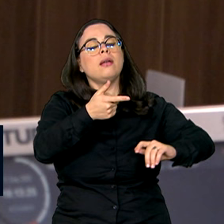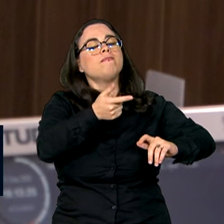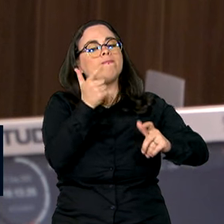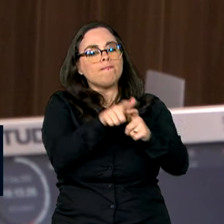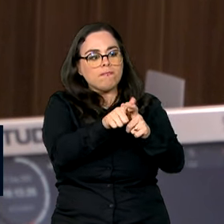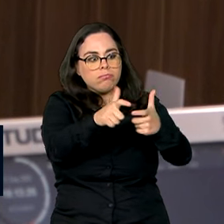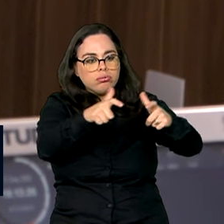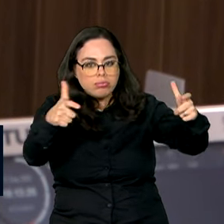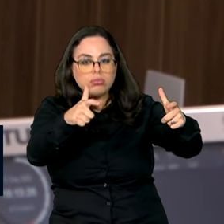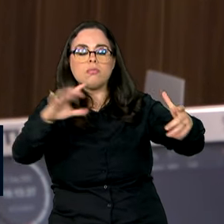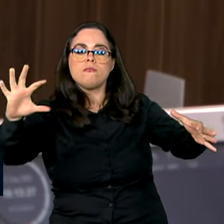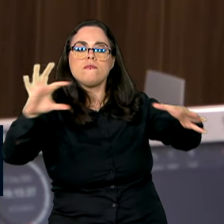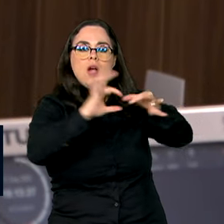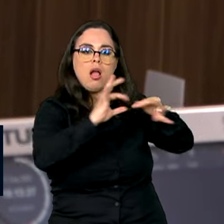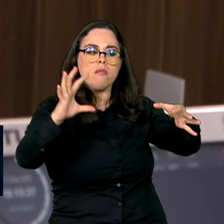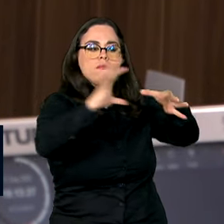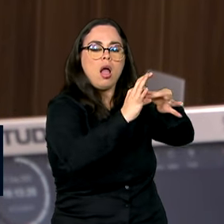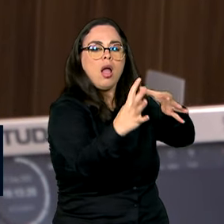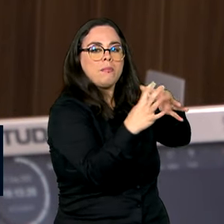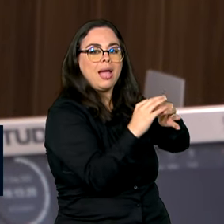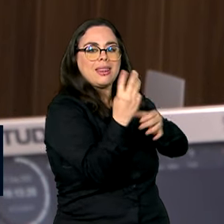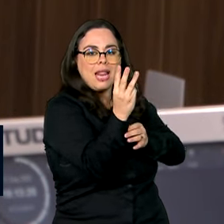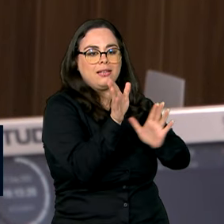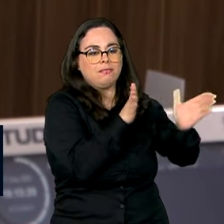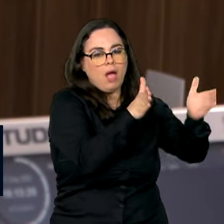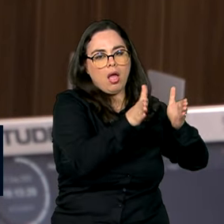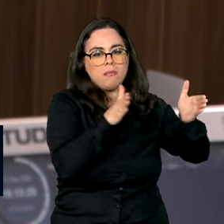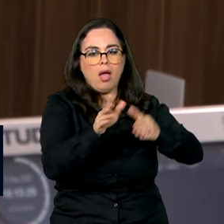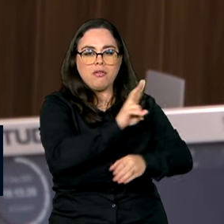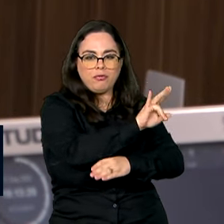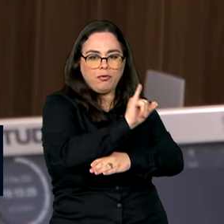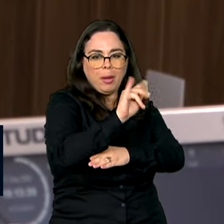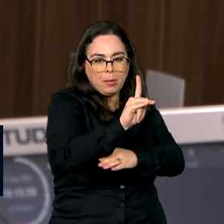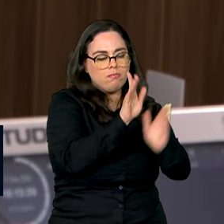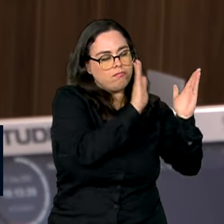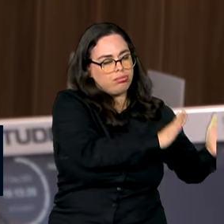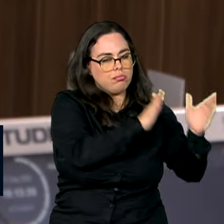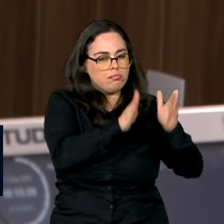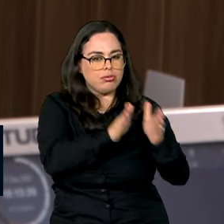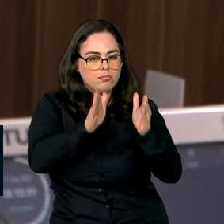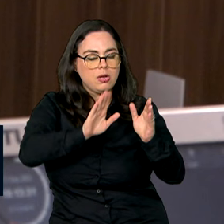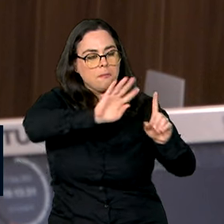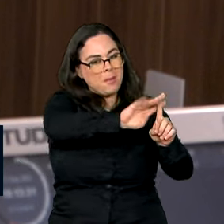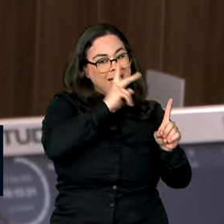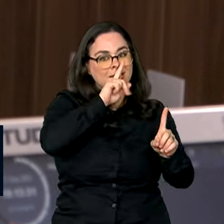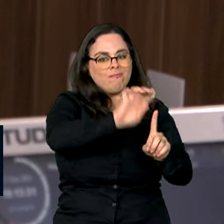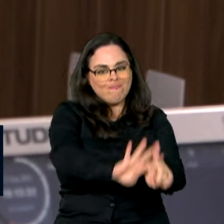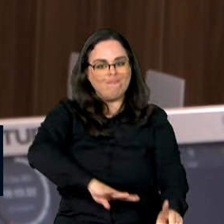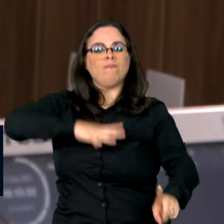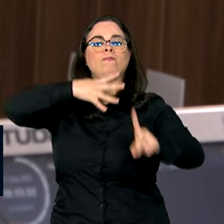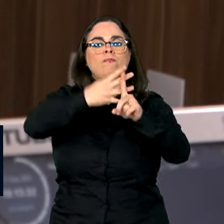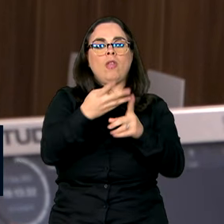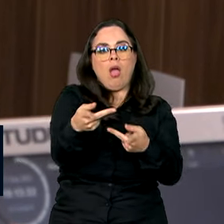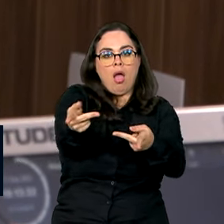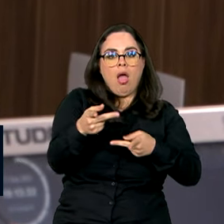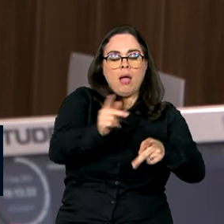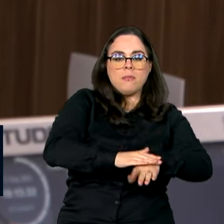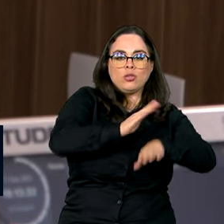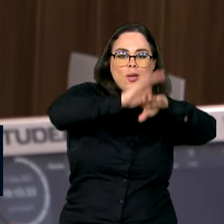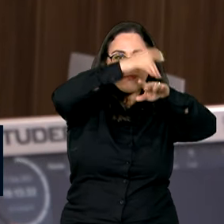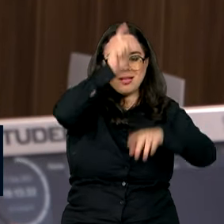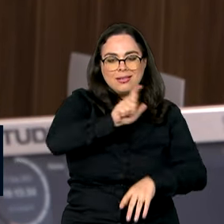Estado. Estamos ampliando para 3 áreas VIP, praticamente quadruplicando a capacidade de receber